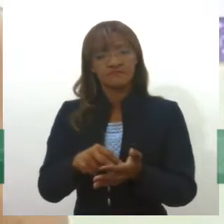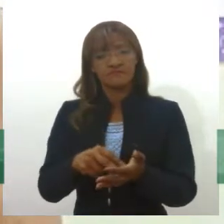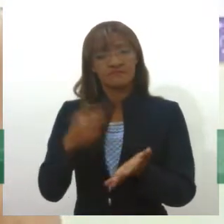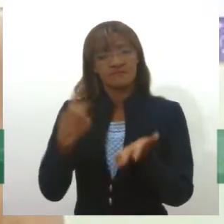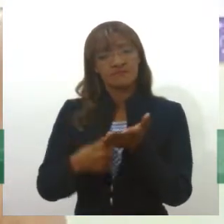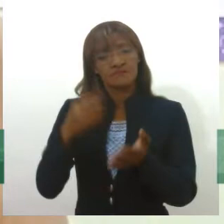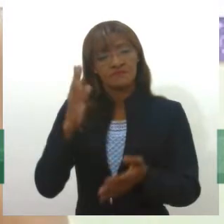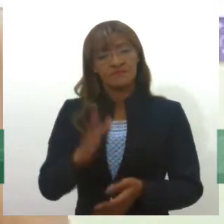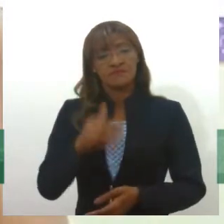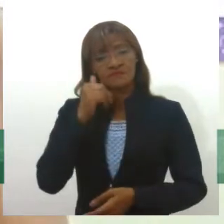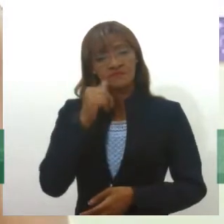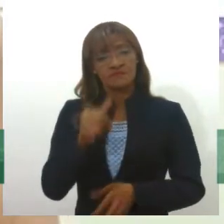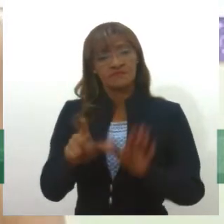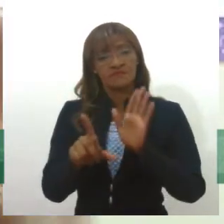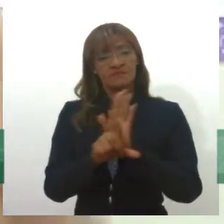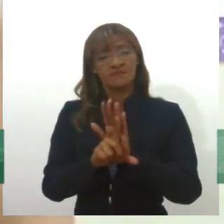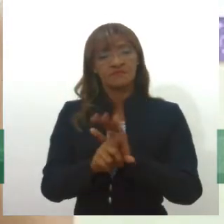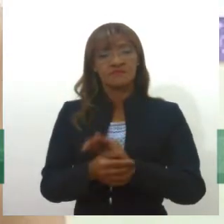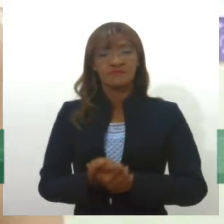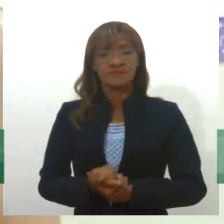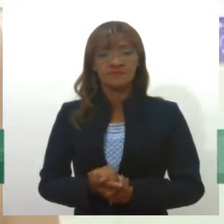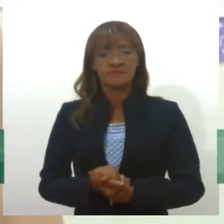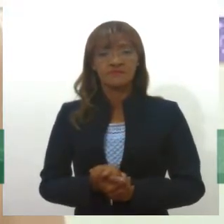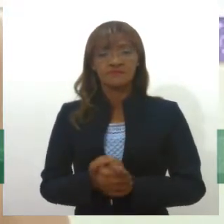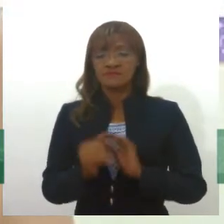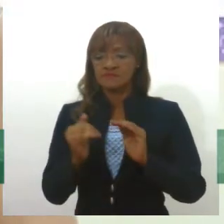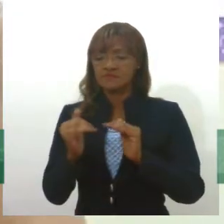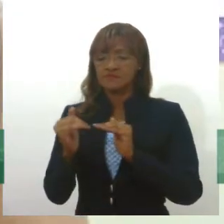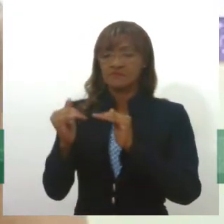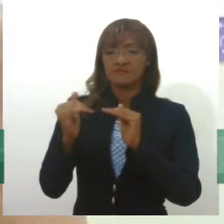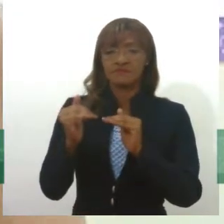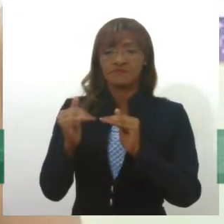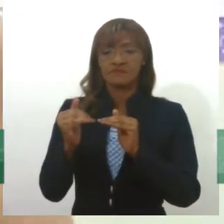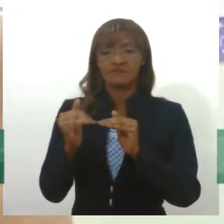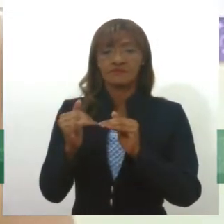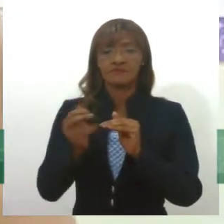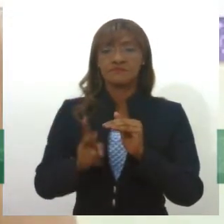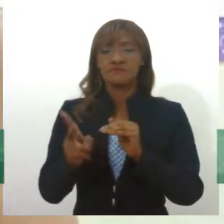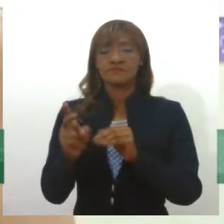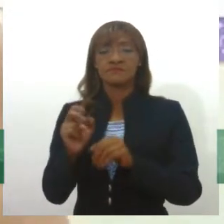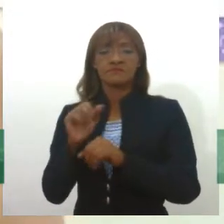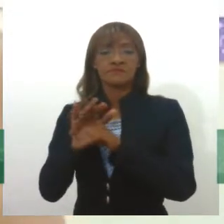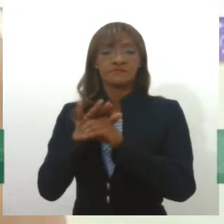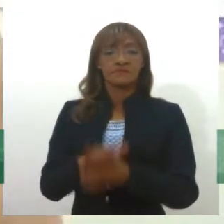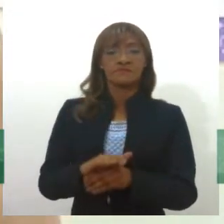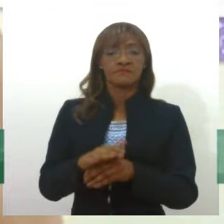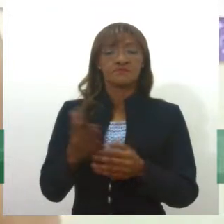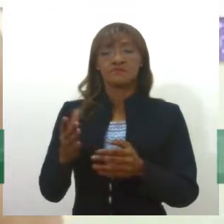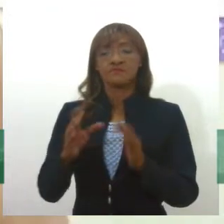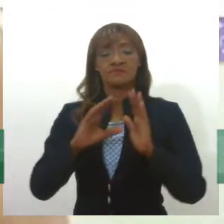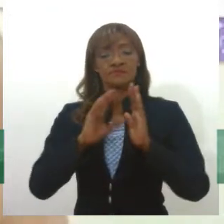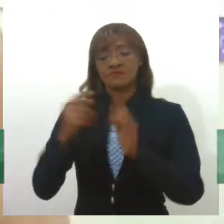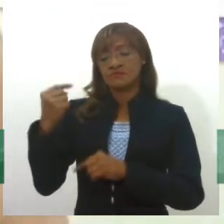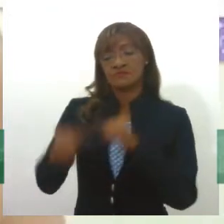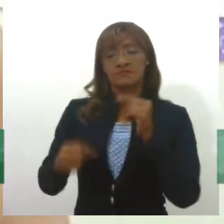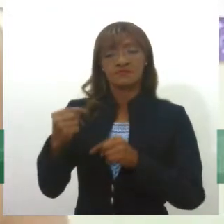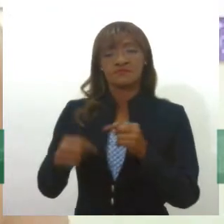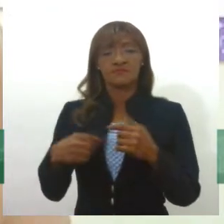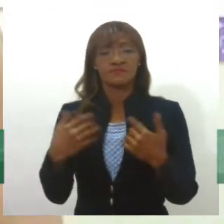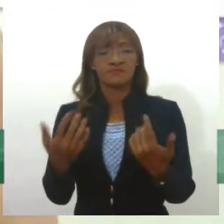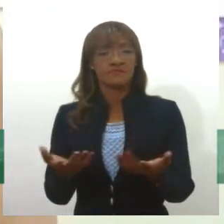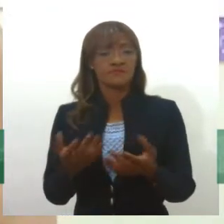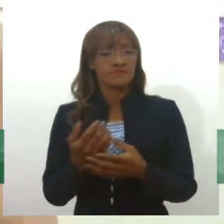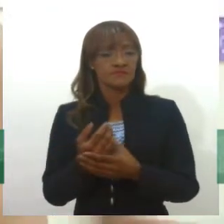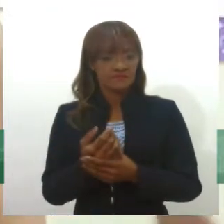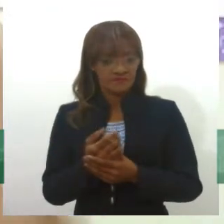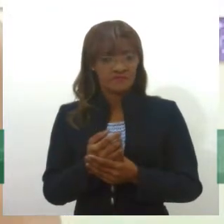a legislação, ela não tem sido, quando ela avança um pouco, ela tem sido embarreirada pelas culturas políticas. Haja visto a lei de